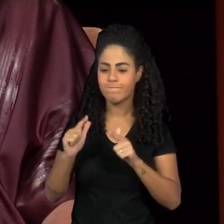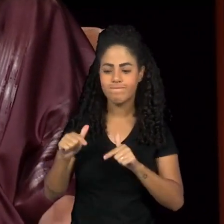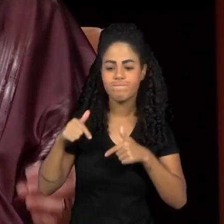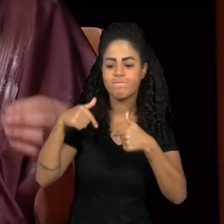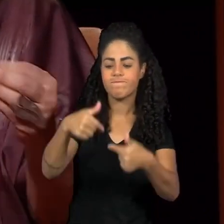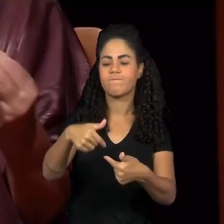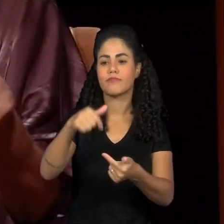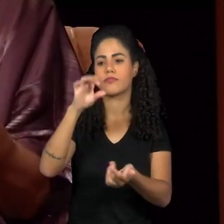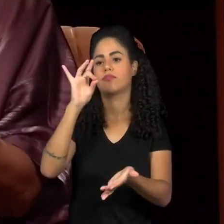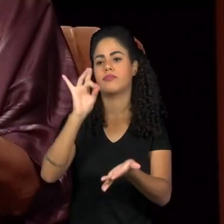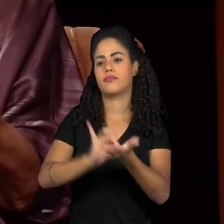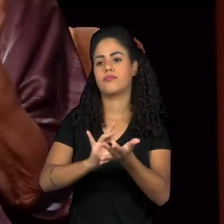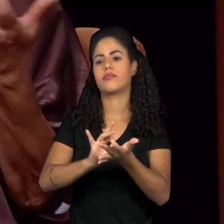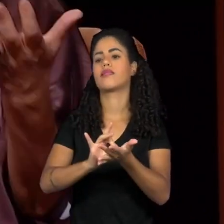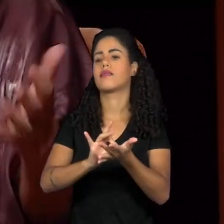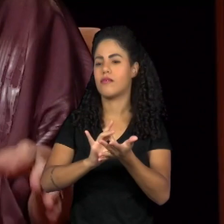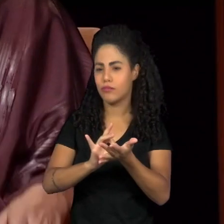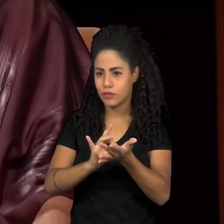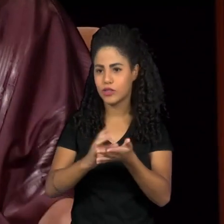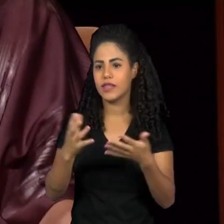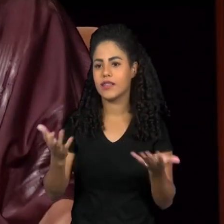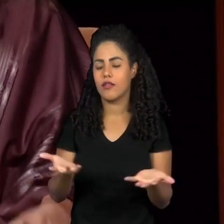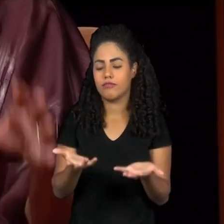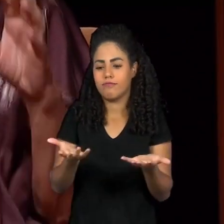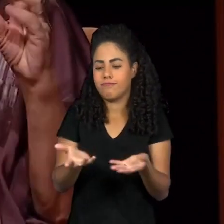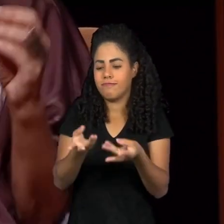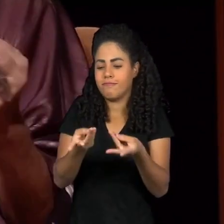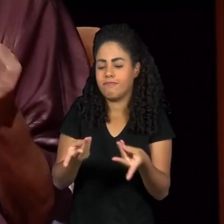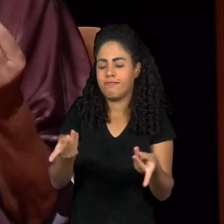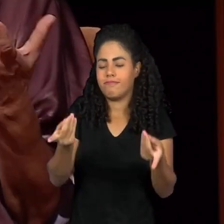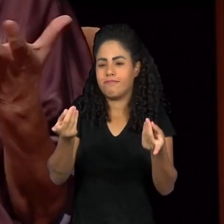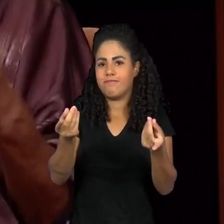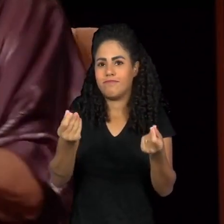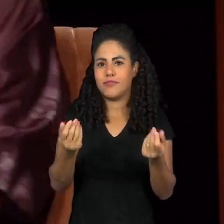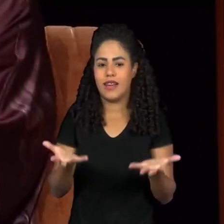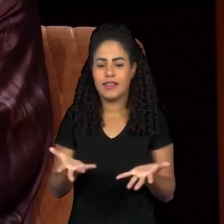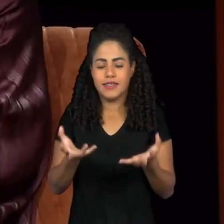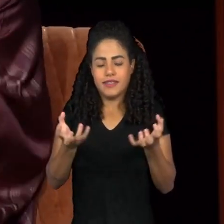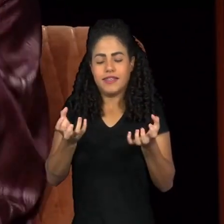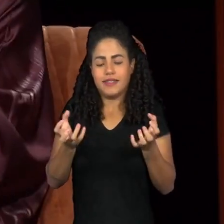e essa sutileza mesmo, esse